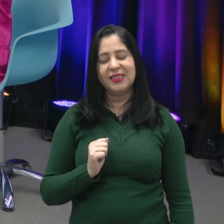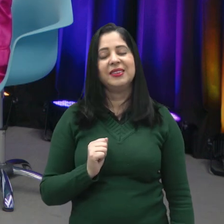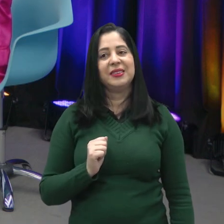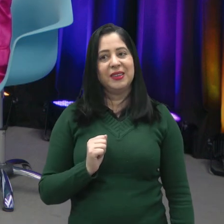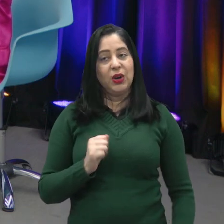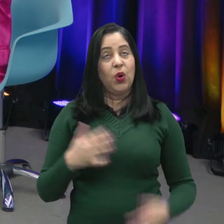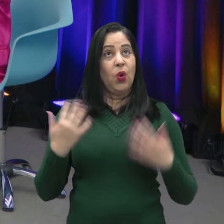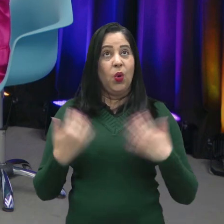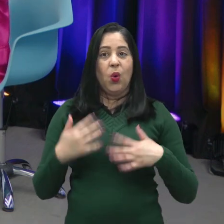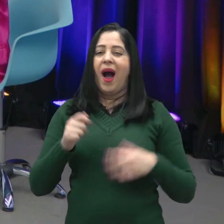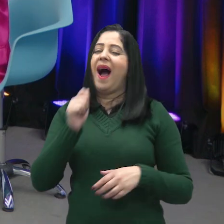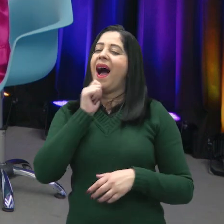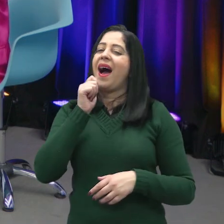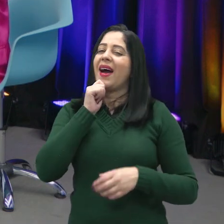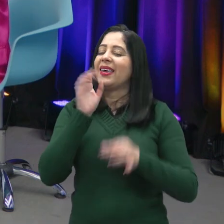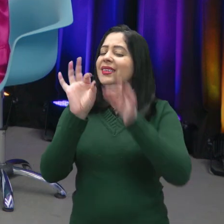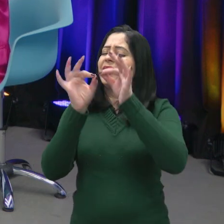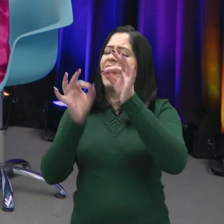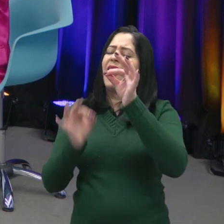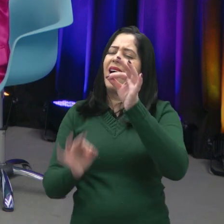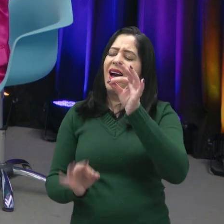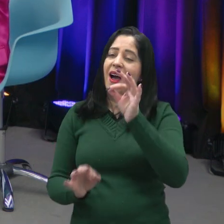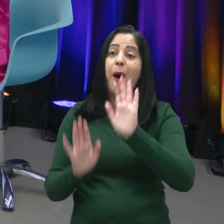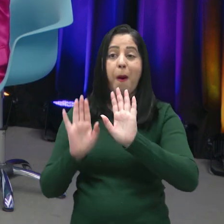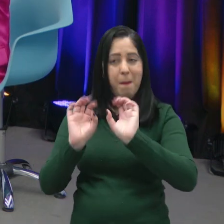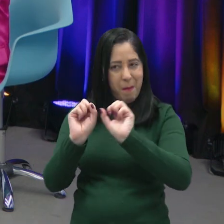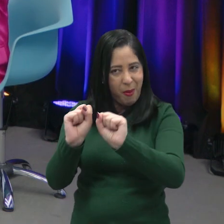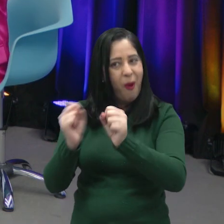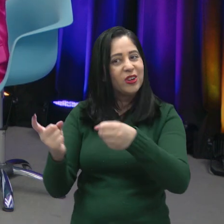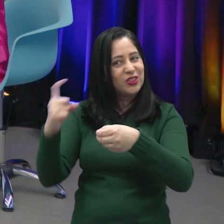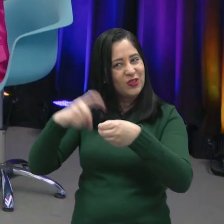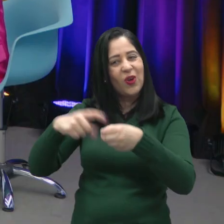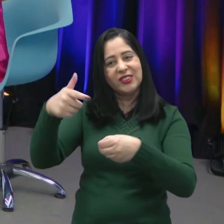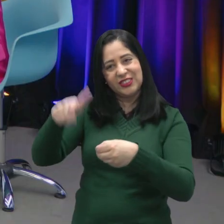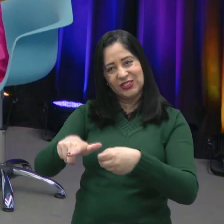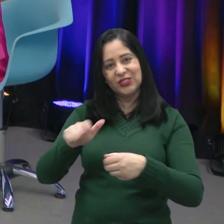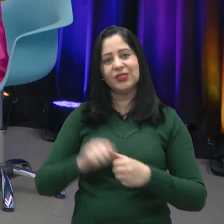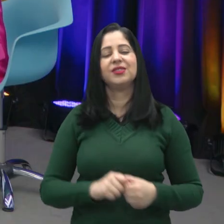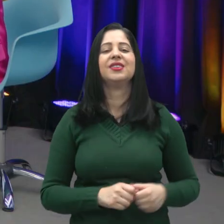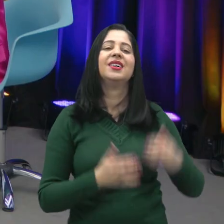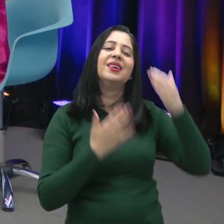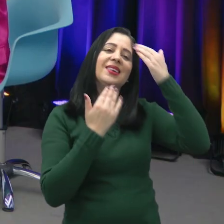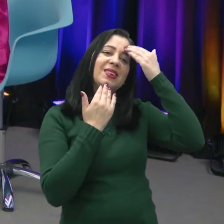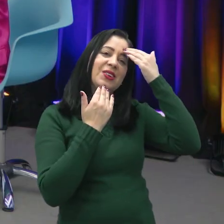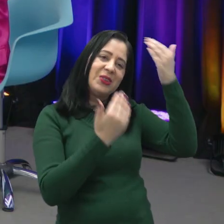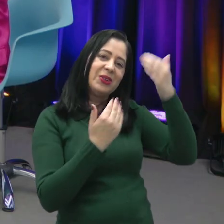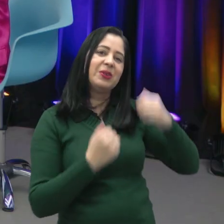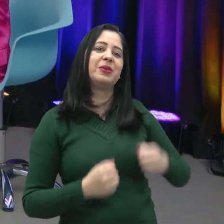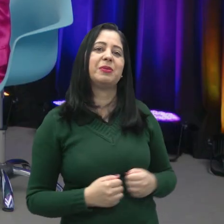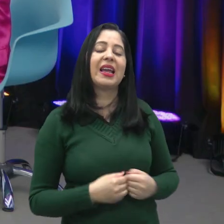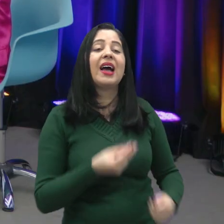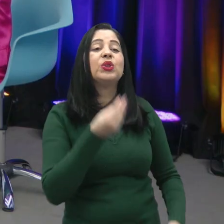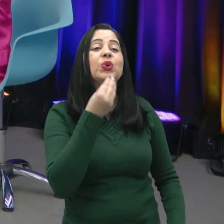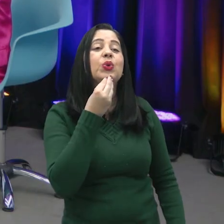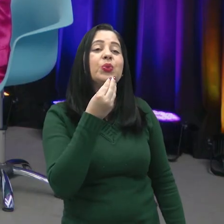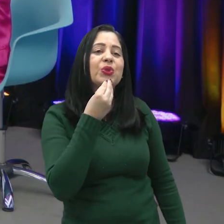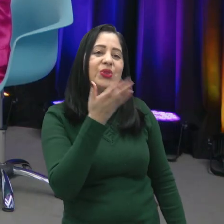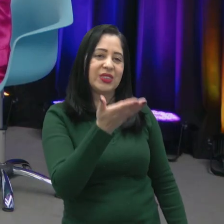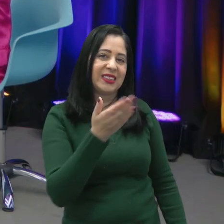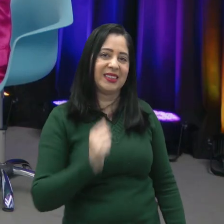nosso espaço, perto de tudo que a gente tinha para falar, mas fica aqui aberto para uma próxima oportunidade, viu? Eu que agradeço mais uma